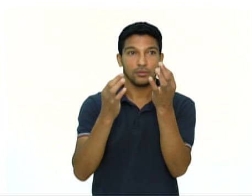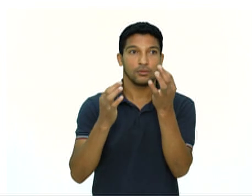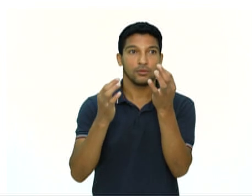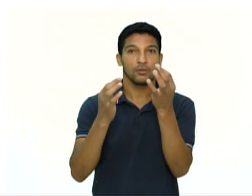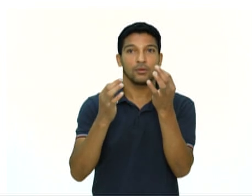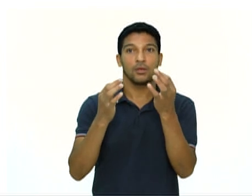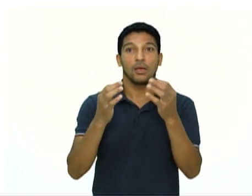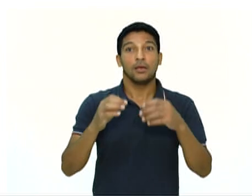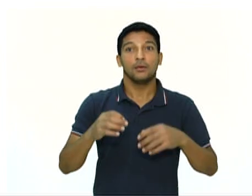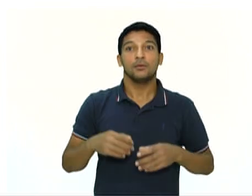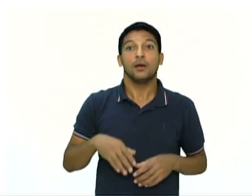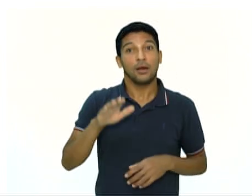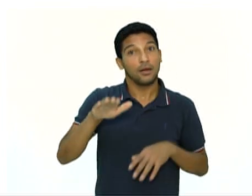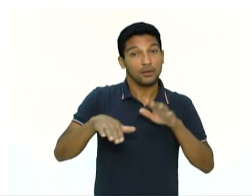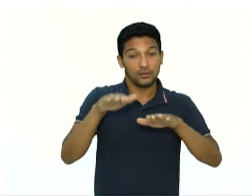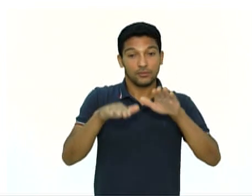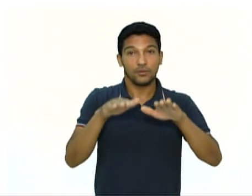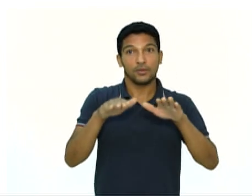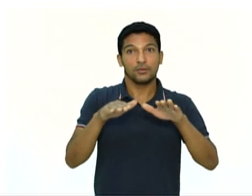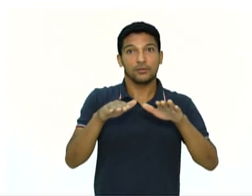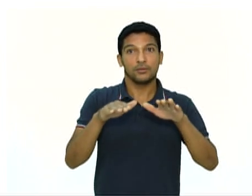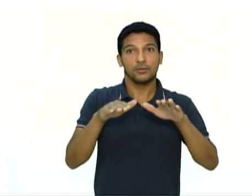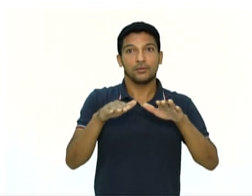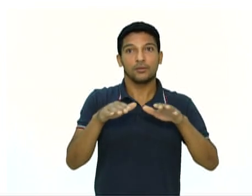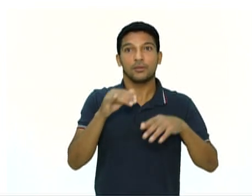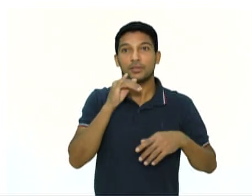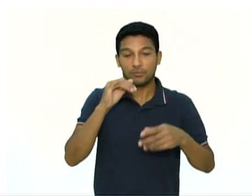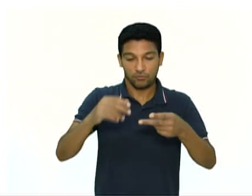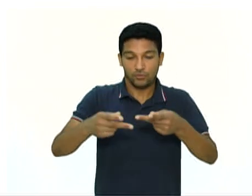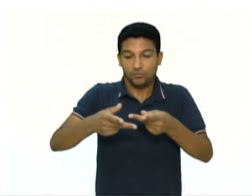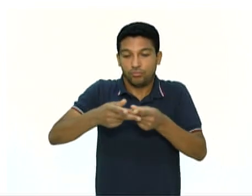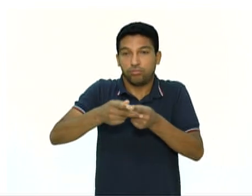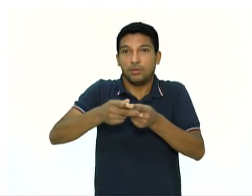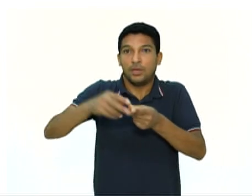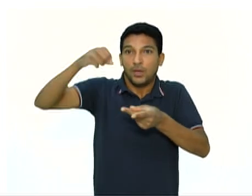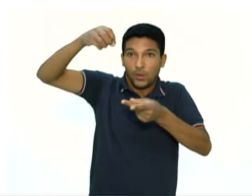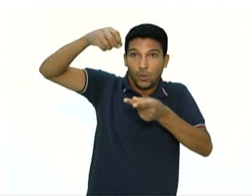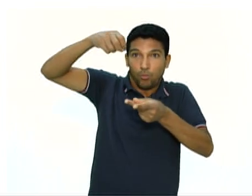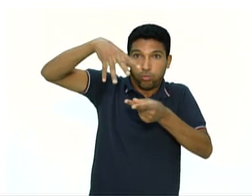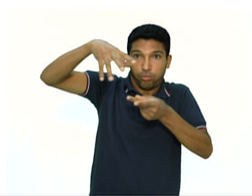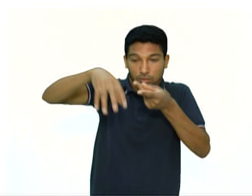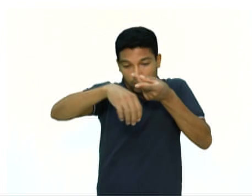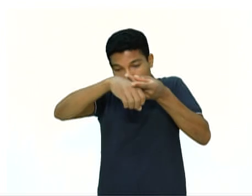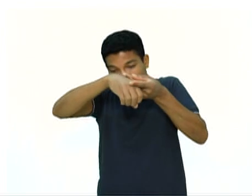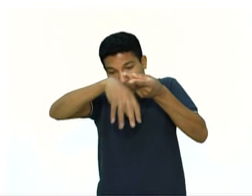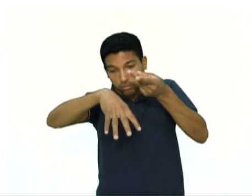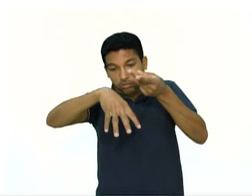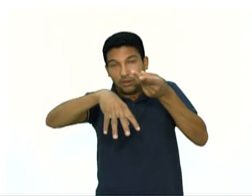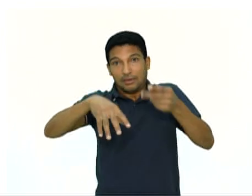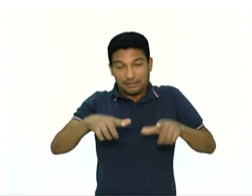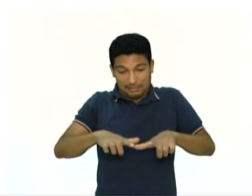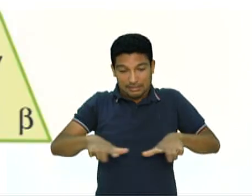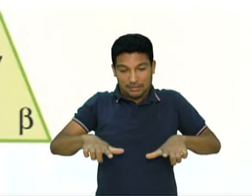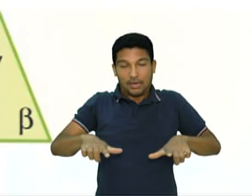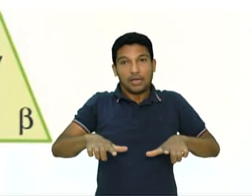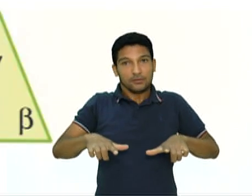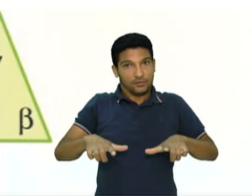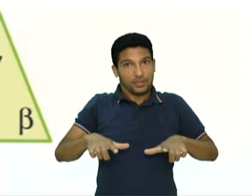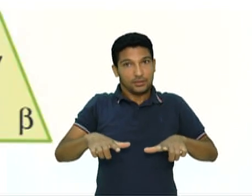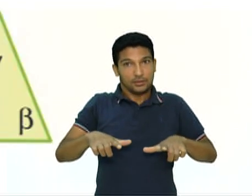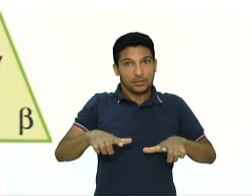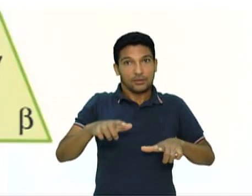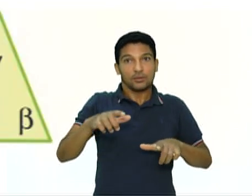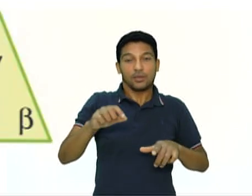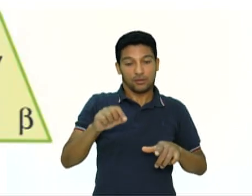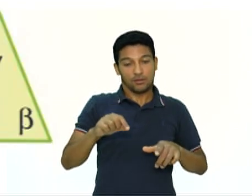projeção ortogonal manterá toda a forma original da figura que se projeta. Vamos tentar entender um pouquinho melhor isso. Olha essa